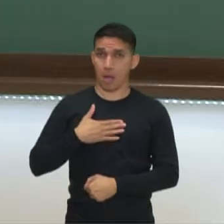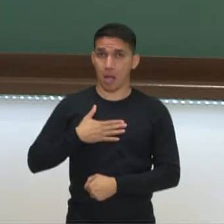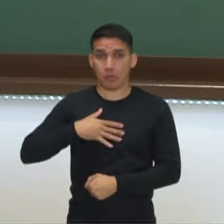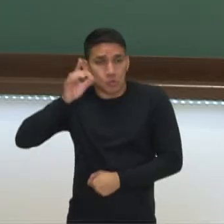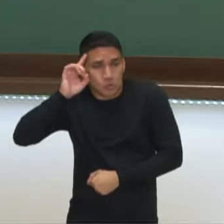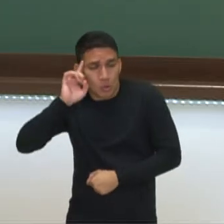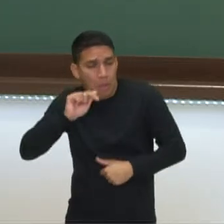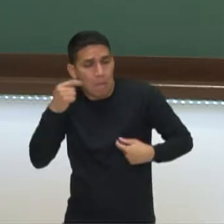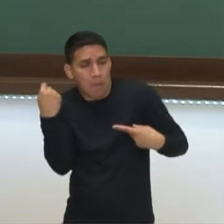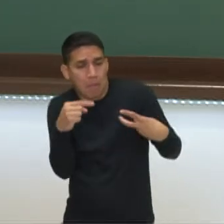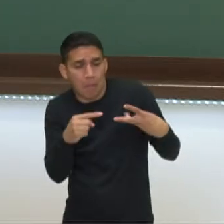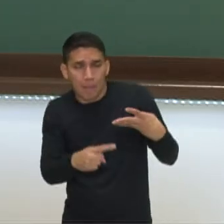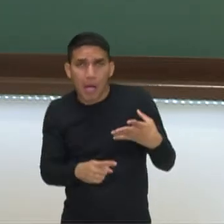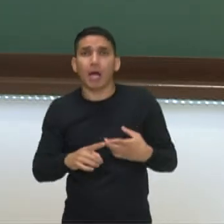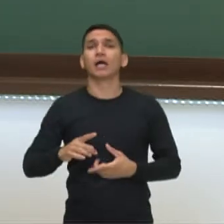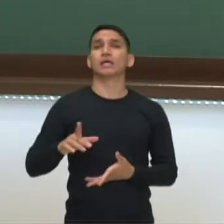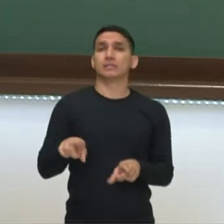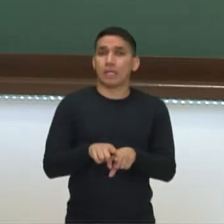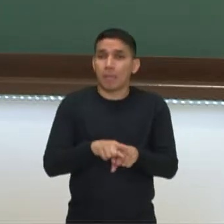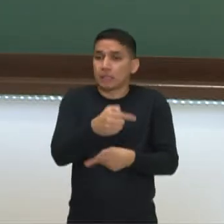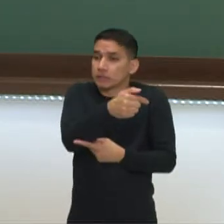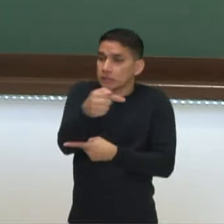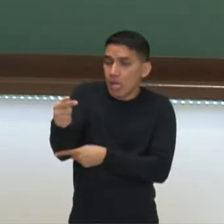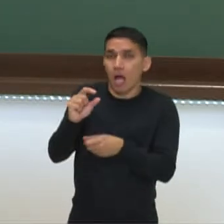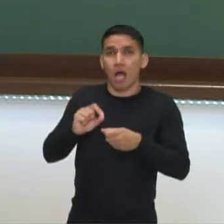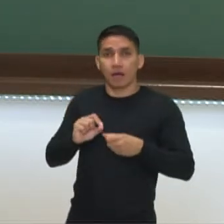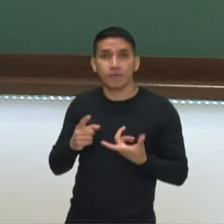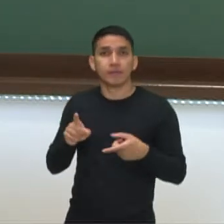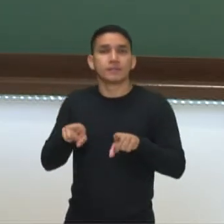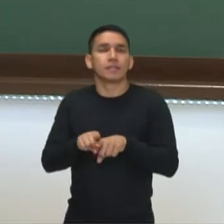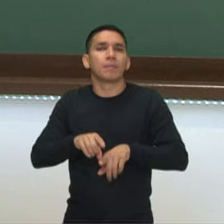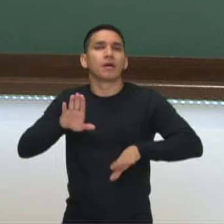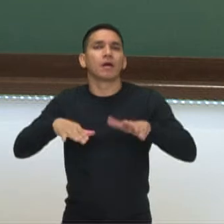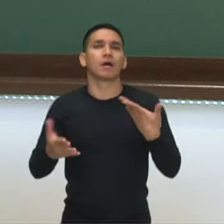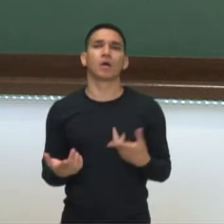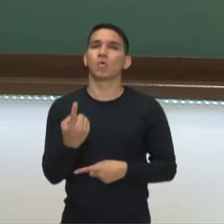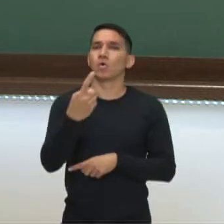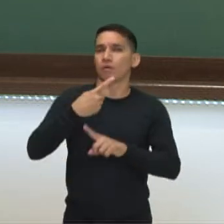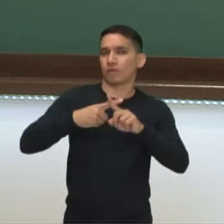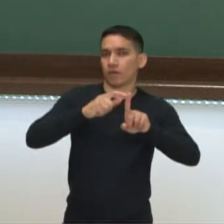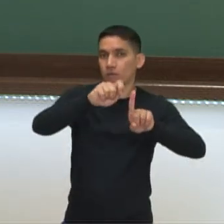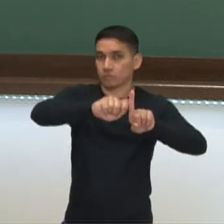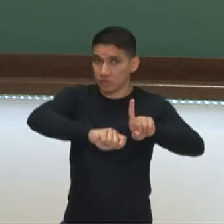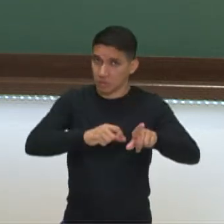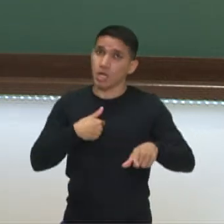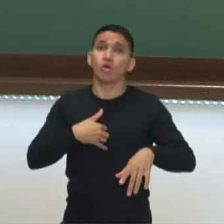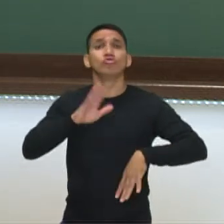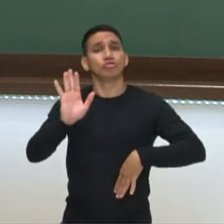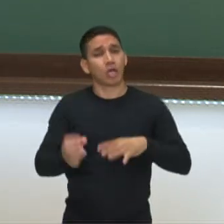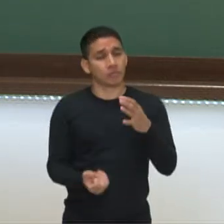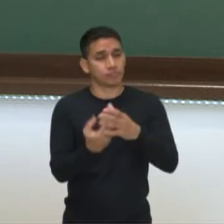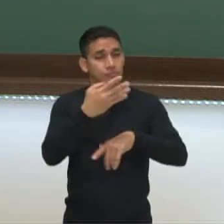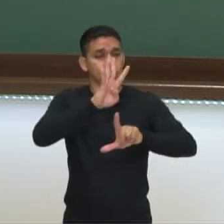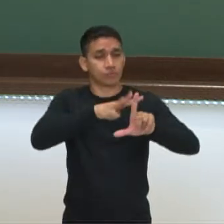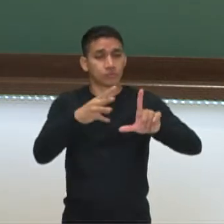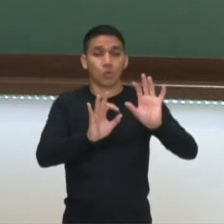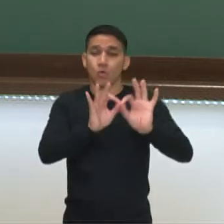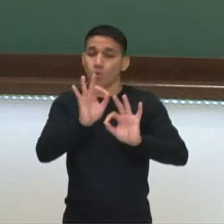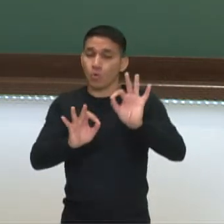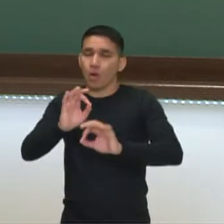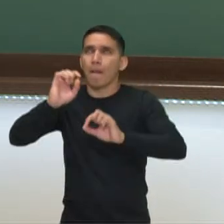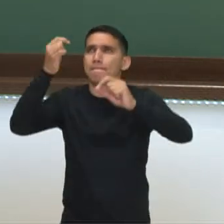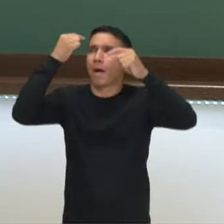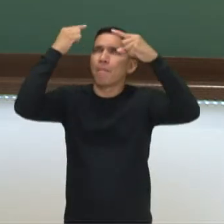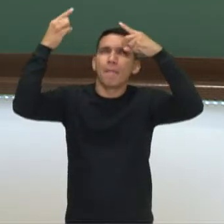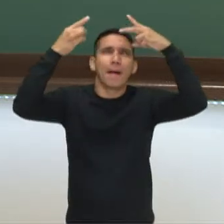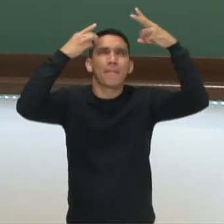as minhas tarefas por semana, eu tenho aquelas minhas tarefas que eu faço uma vez por mês, por exemplo. Então eu organizei, tive aquela tempestade